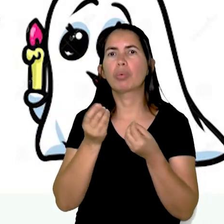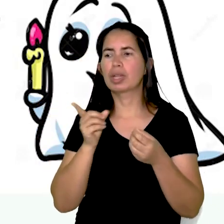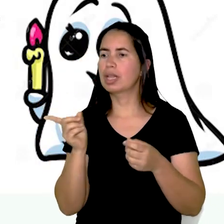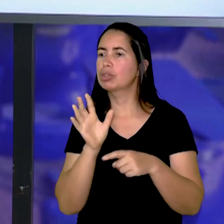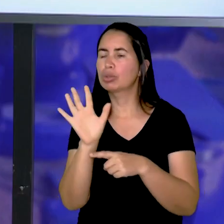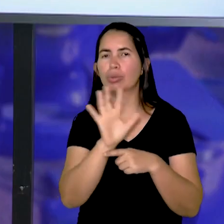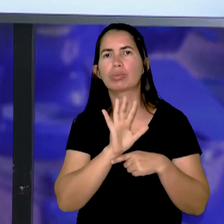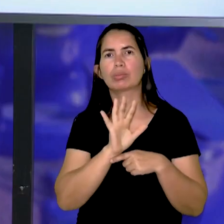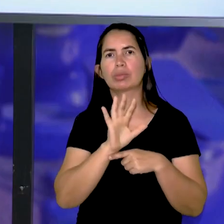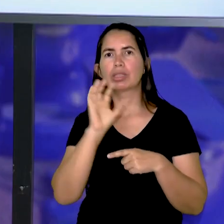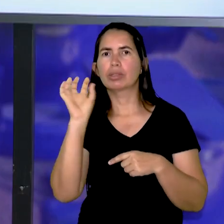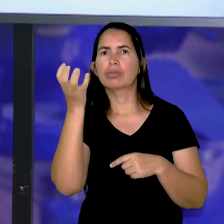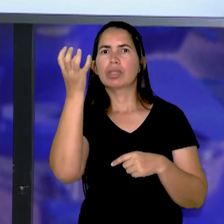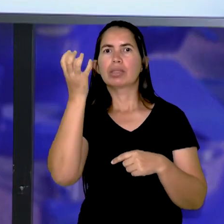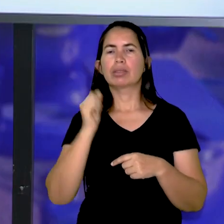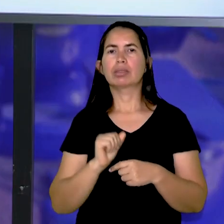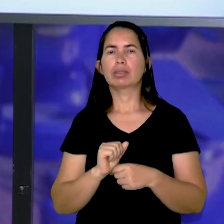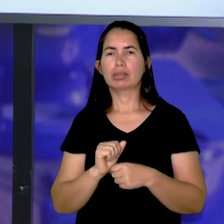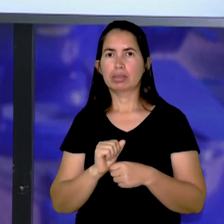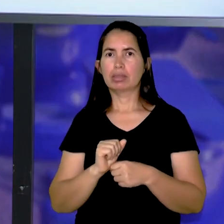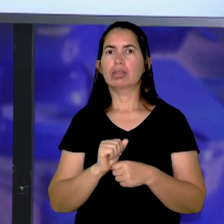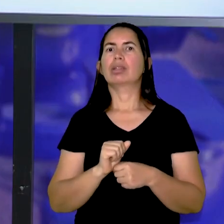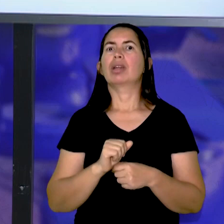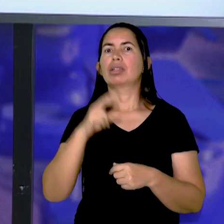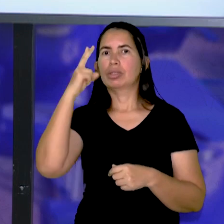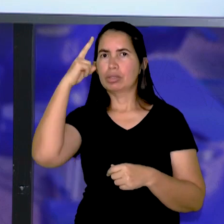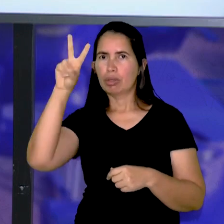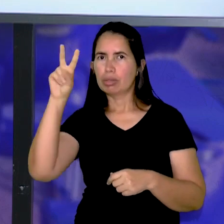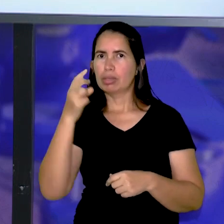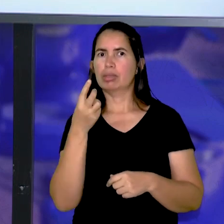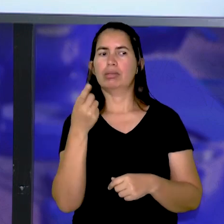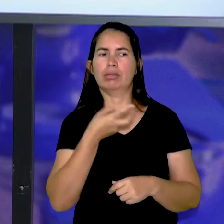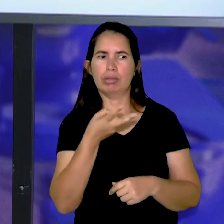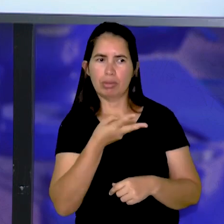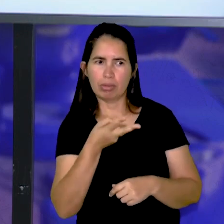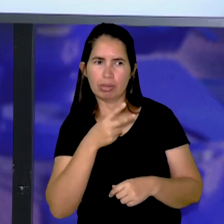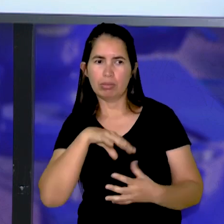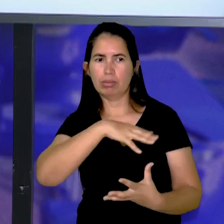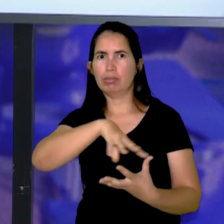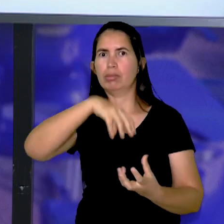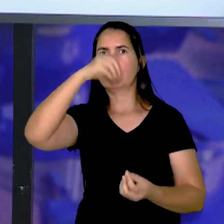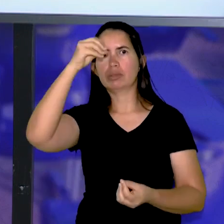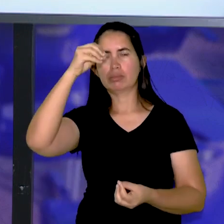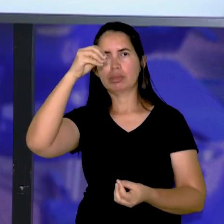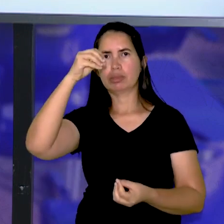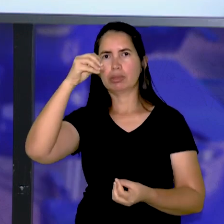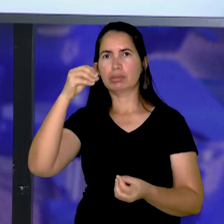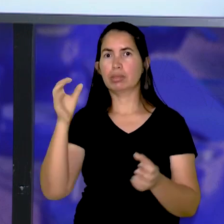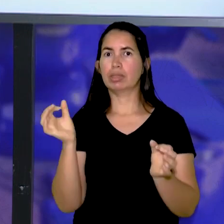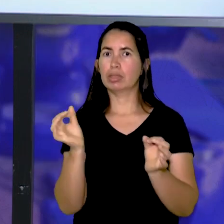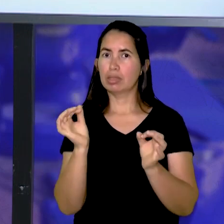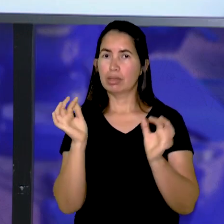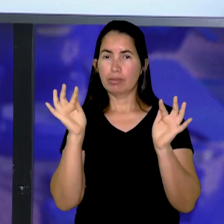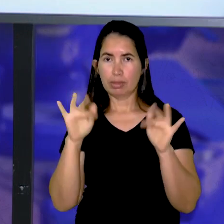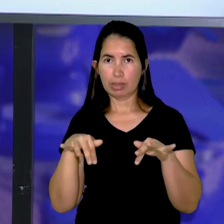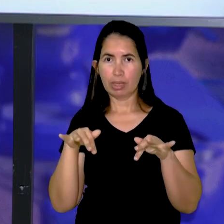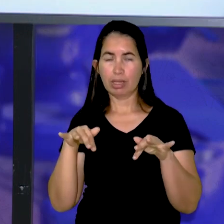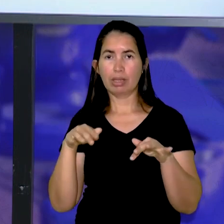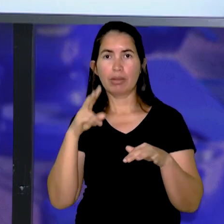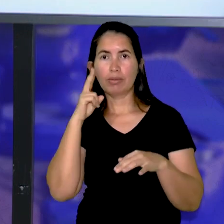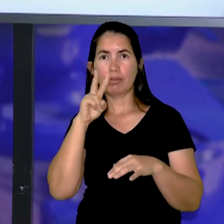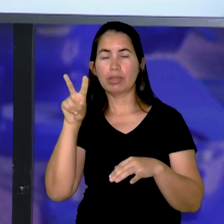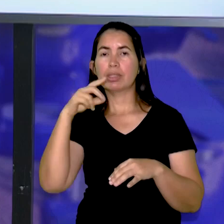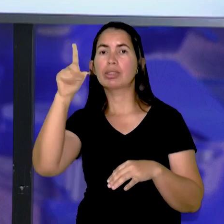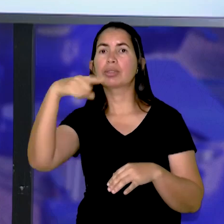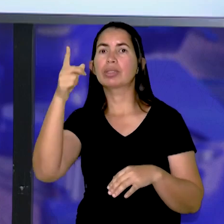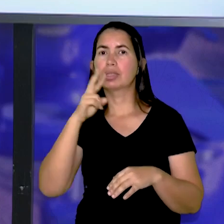dilema? Porque esse texto é um grande dilema, né? A história de 2 fantasmas que a gente vai terminar vendo um pouquinho mais na frente nas